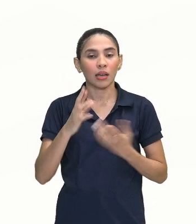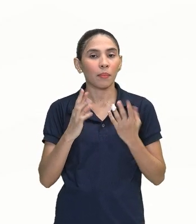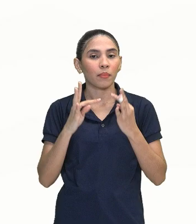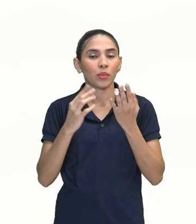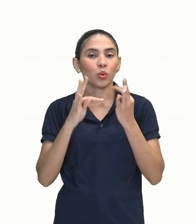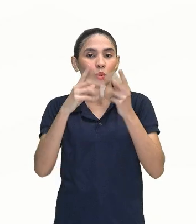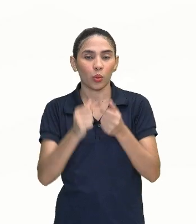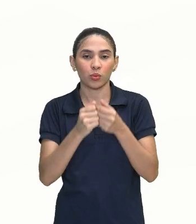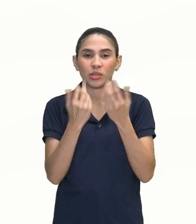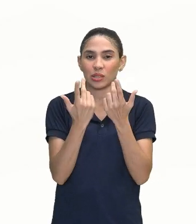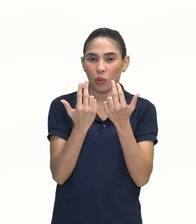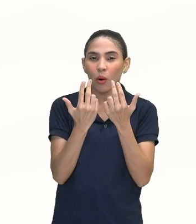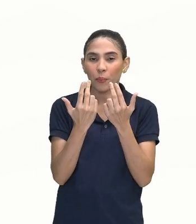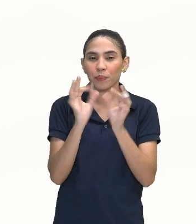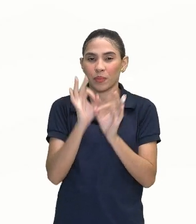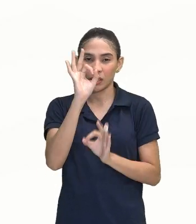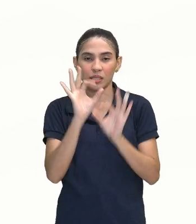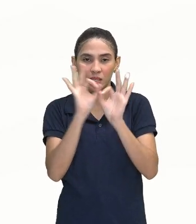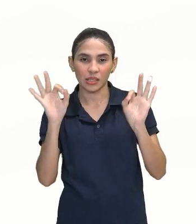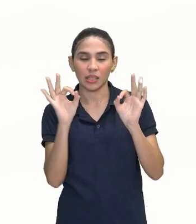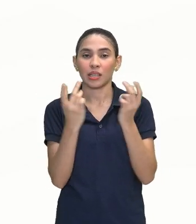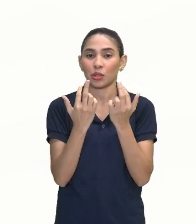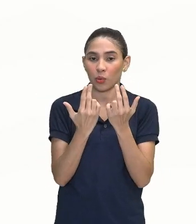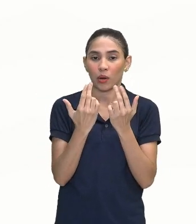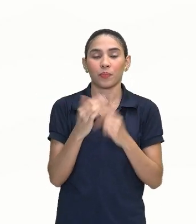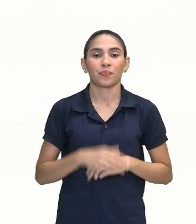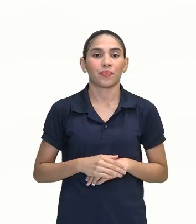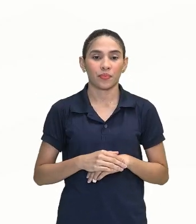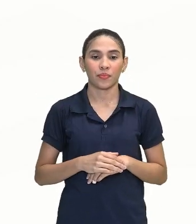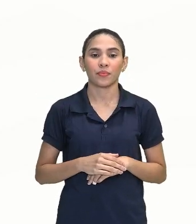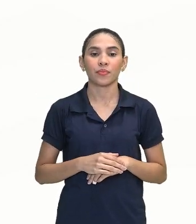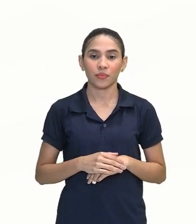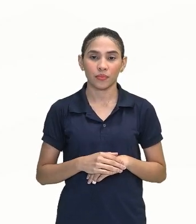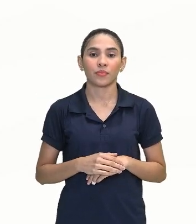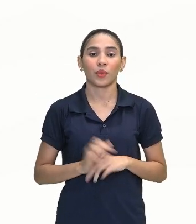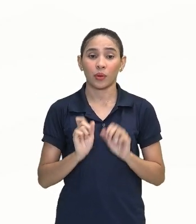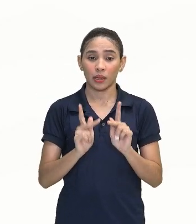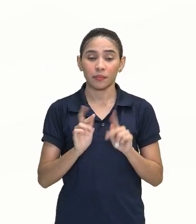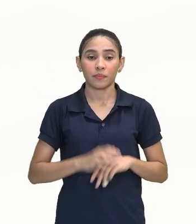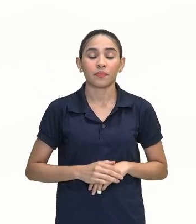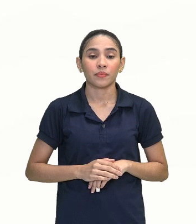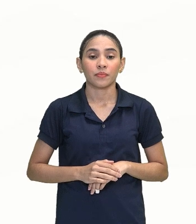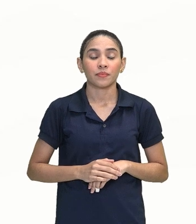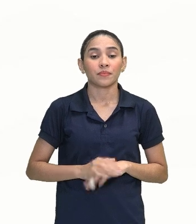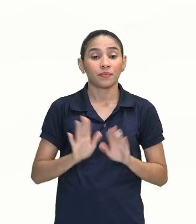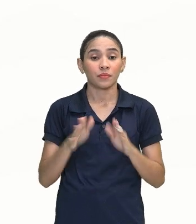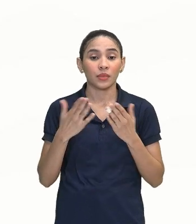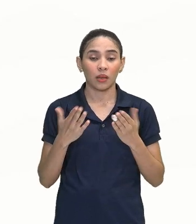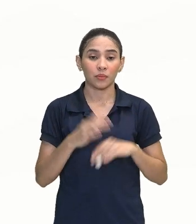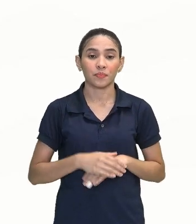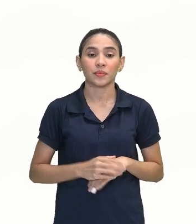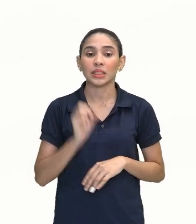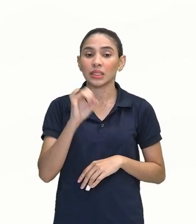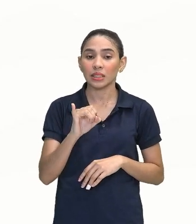lados congruentes, ou seja, todos os lados com a mesma medida, tá? Onde, logicamente, se